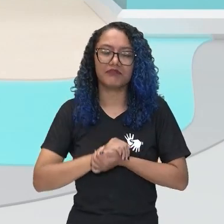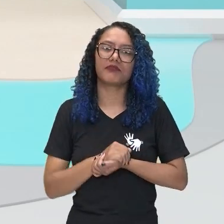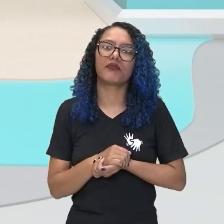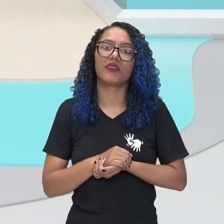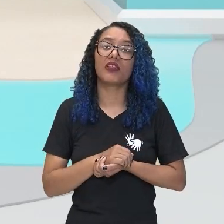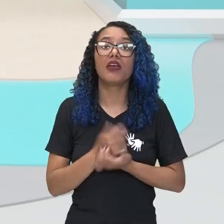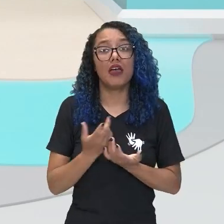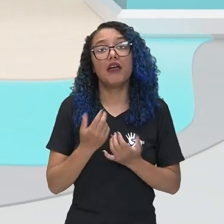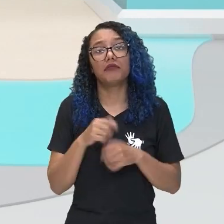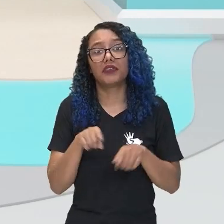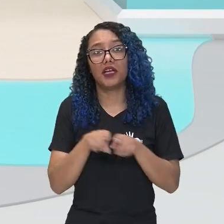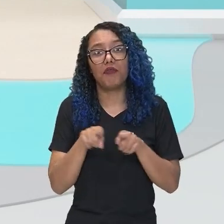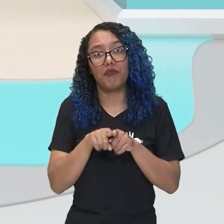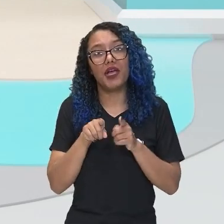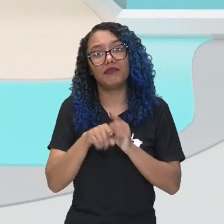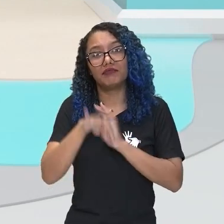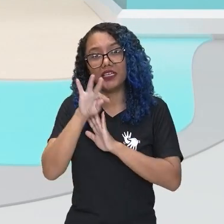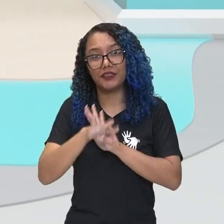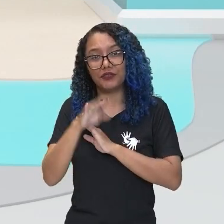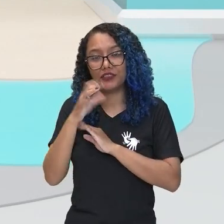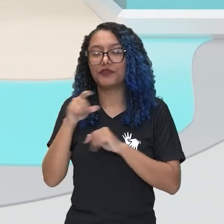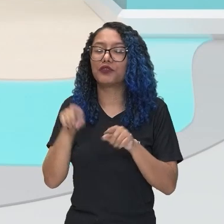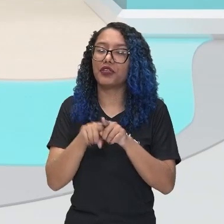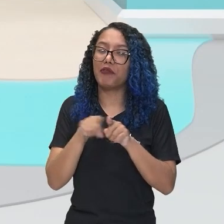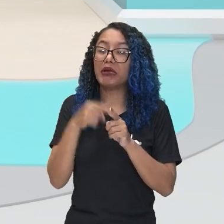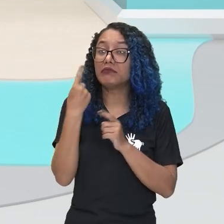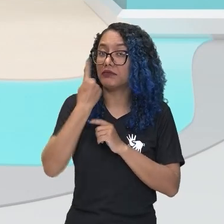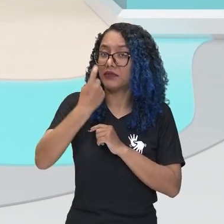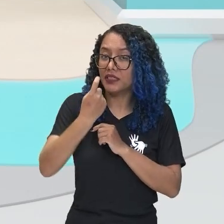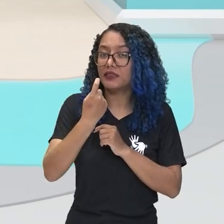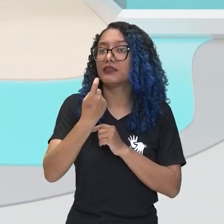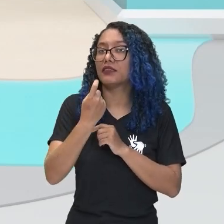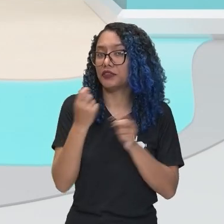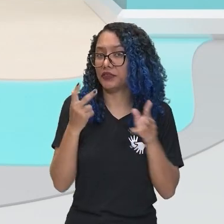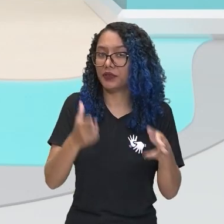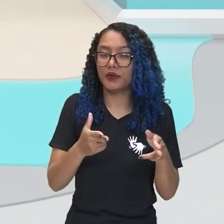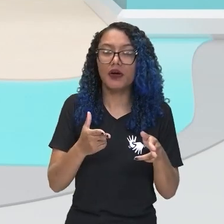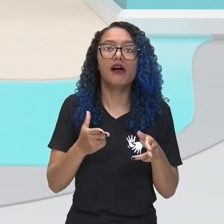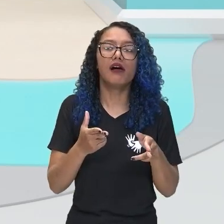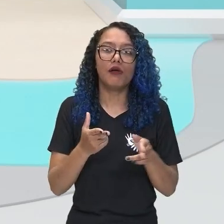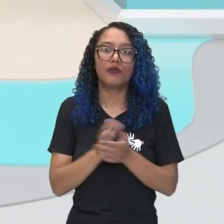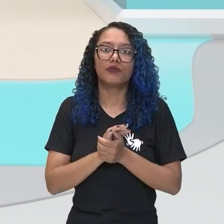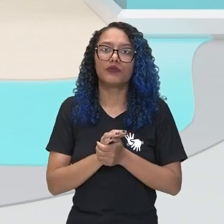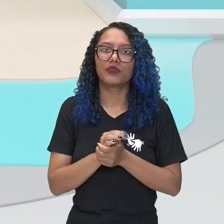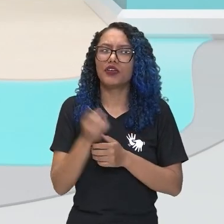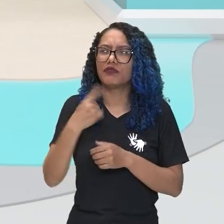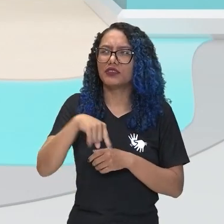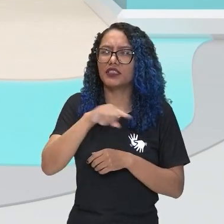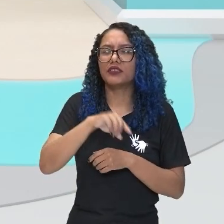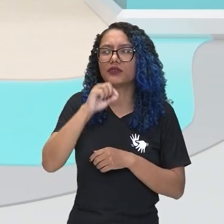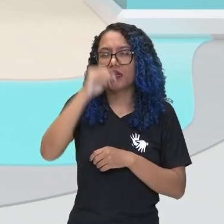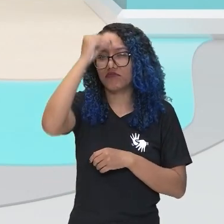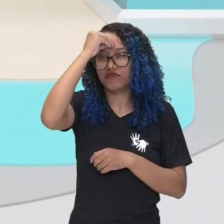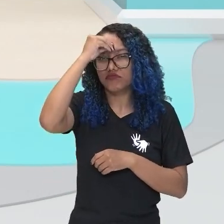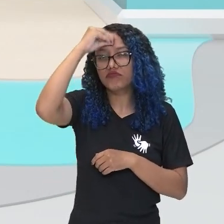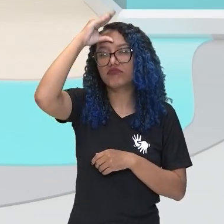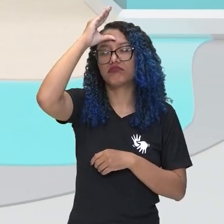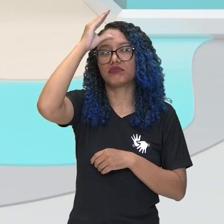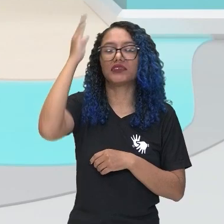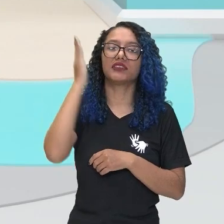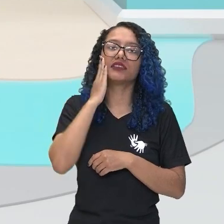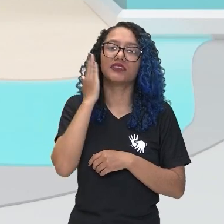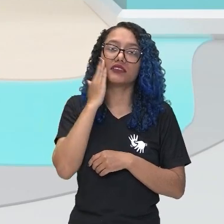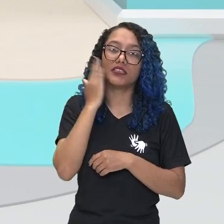divulgação científica. Você fica conhecendo a respeito desses novos conhecimentos científicos de uma forma muito